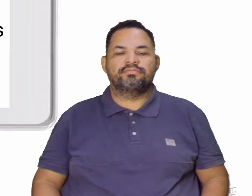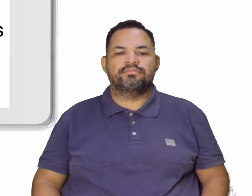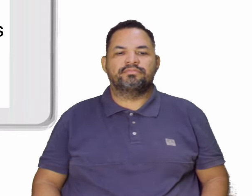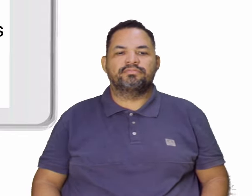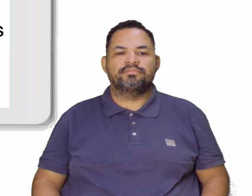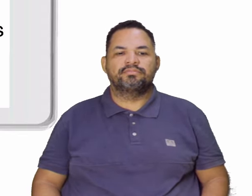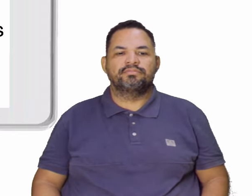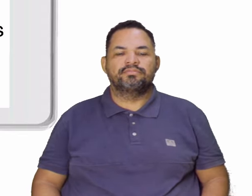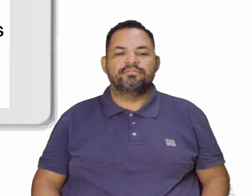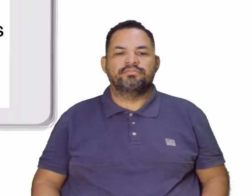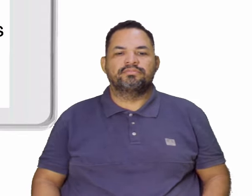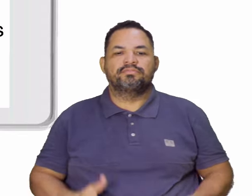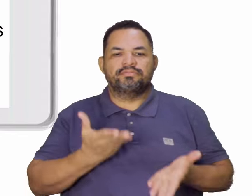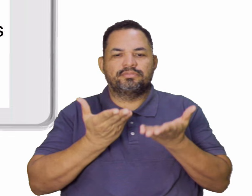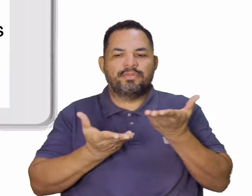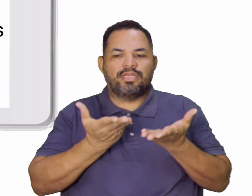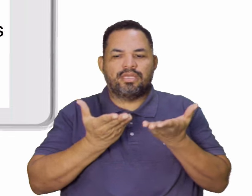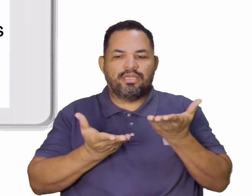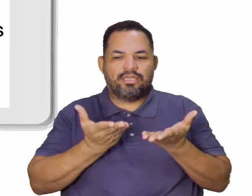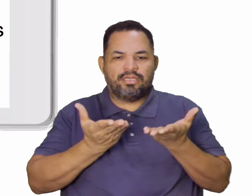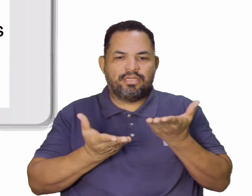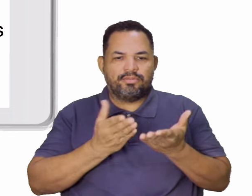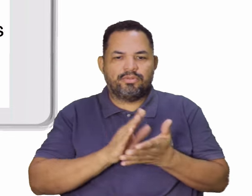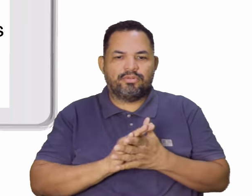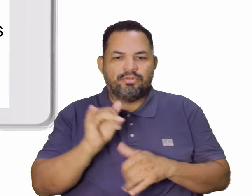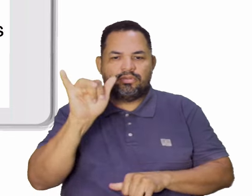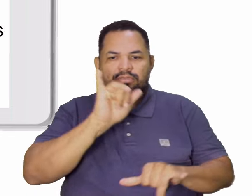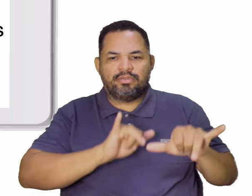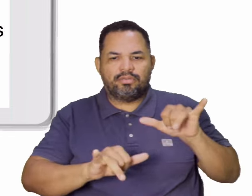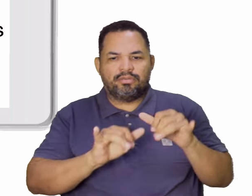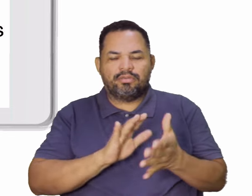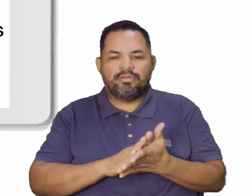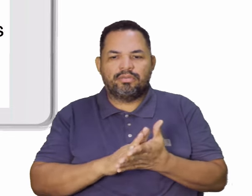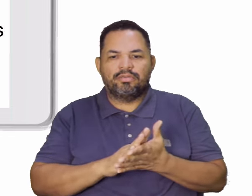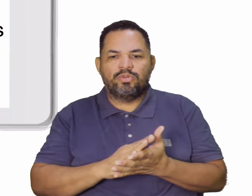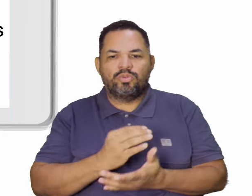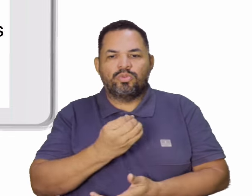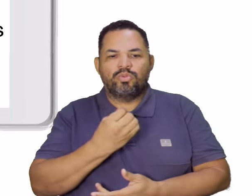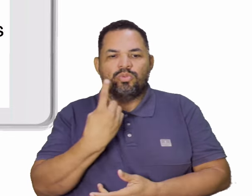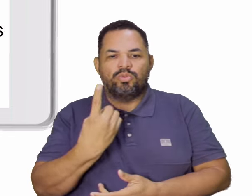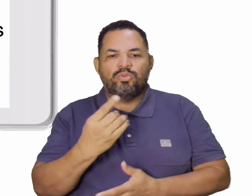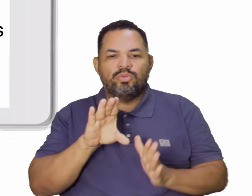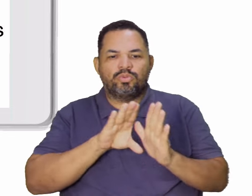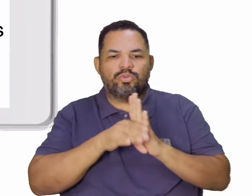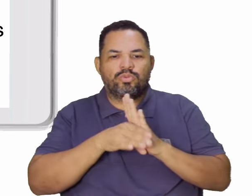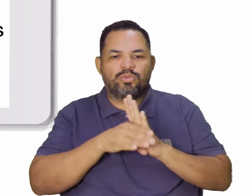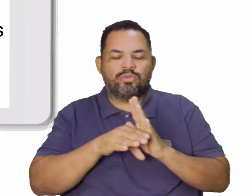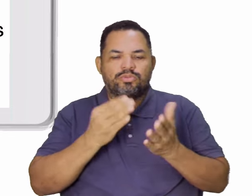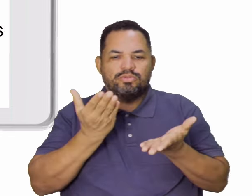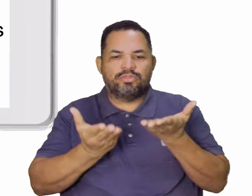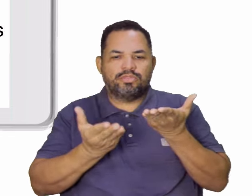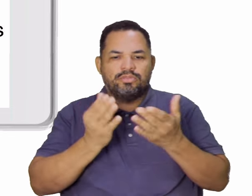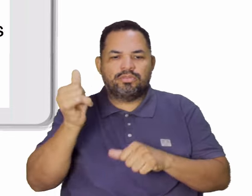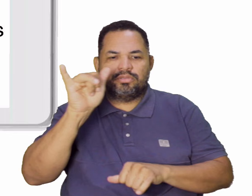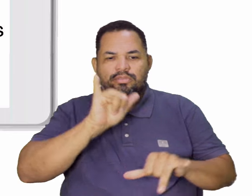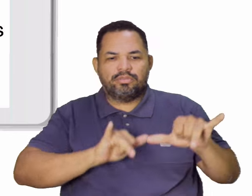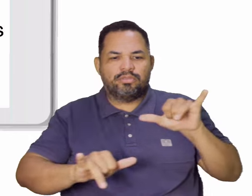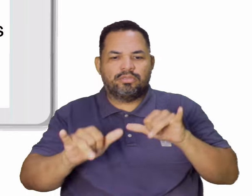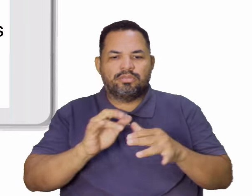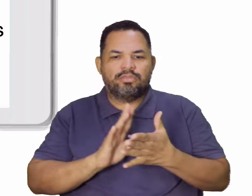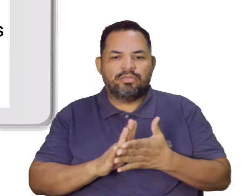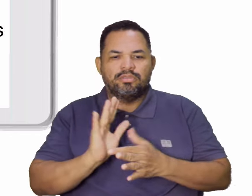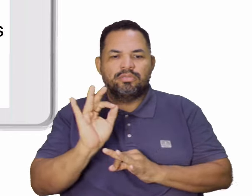relação a equilíbrio qumico parte nós vamos revisar conceito de Equilíbrio qumico